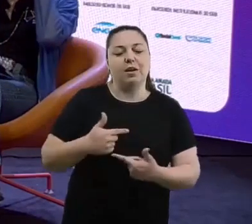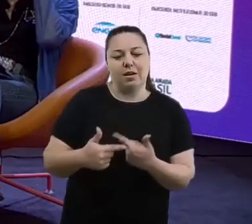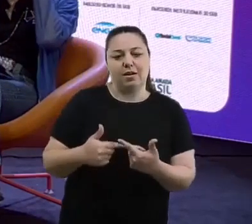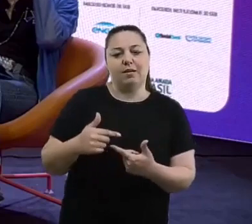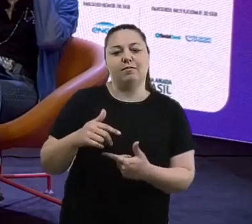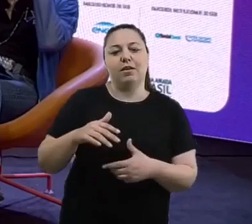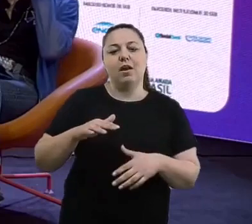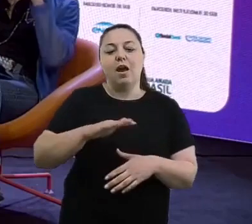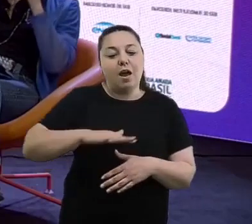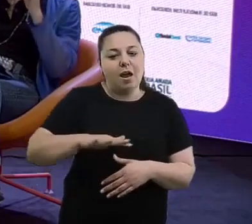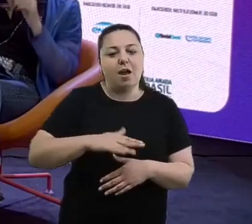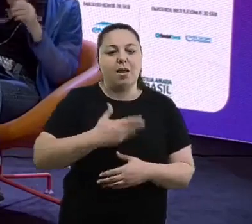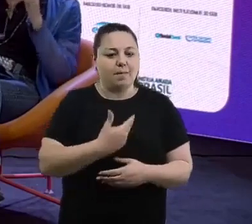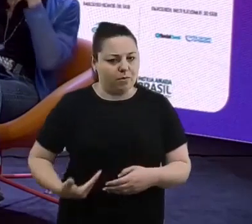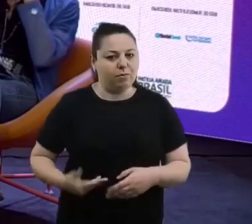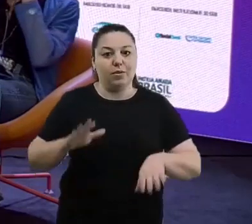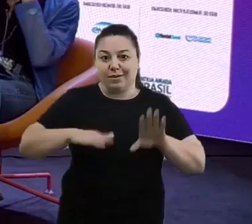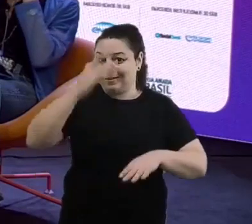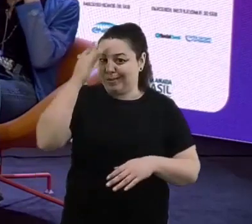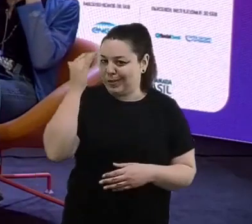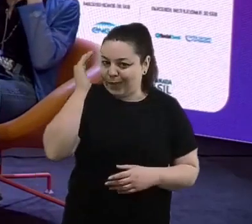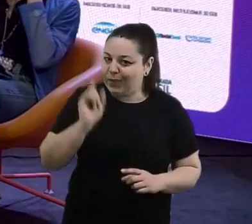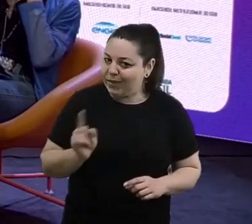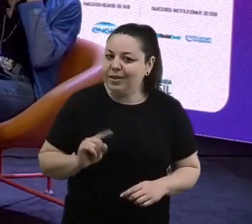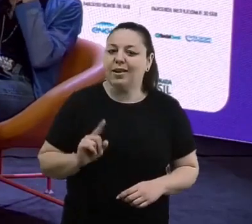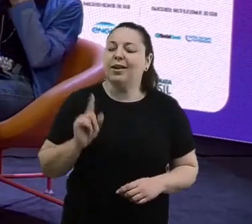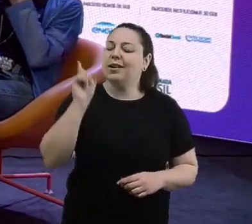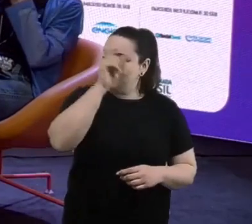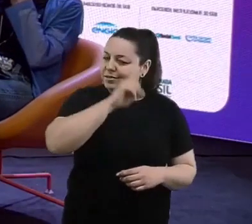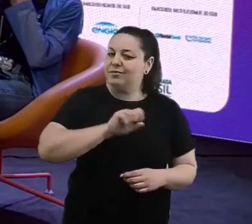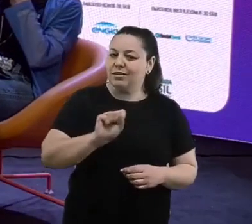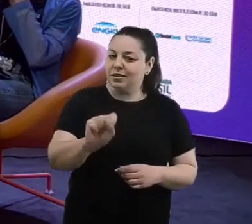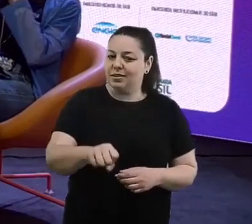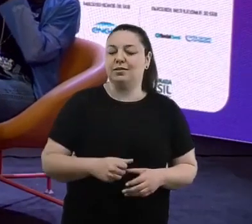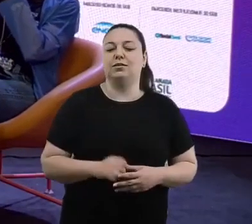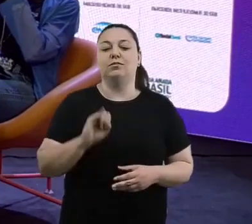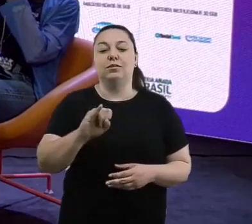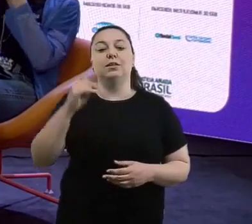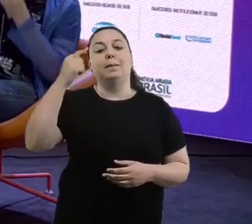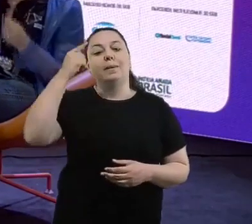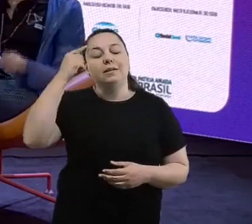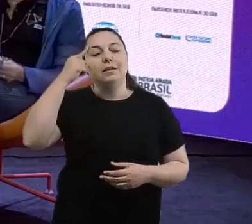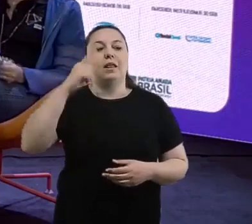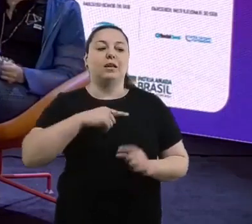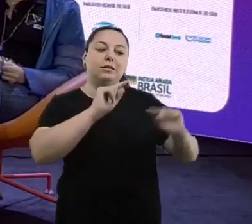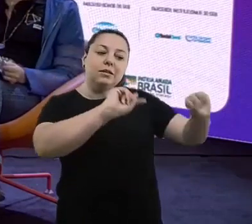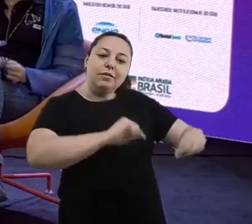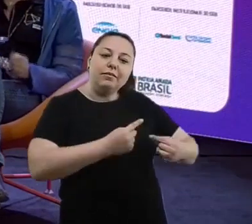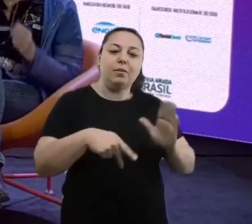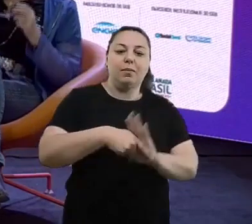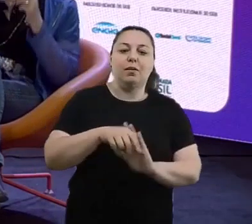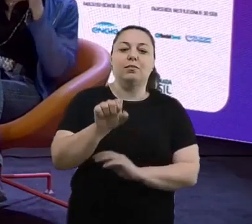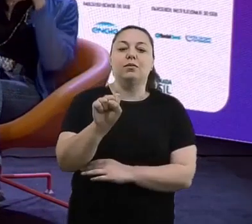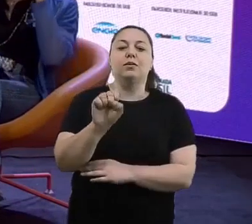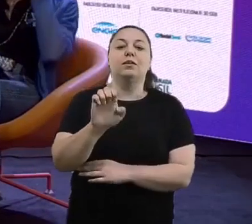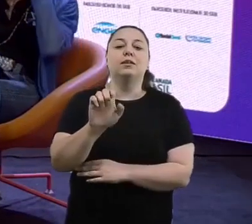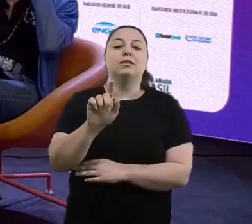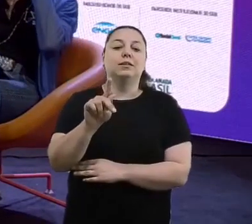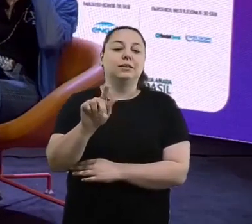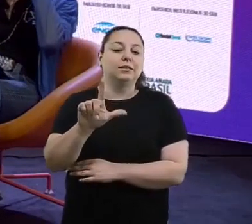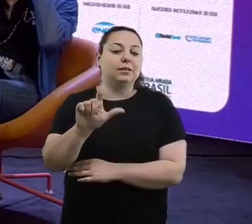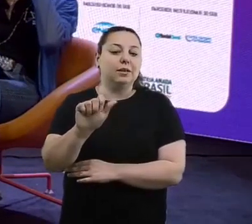muito difícil mesmo ainda, né, então se a gente pensar nos desafios da CEPLAG, se a gente pensar LDO, se a gente pensar em